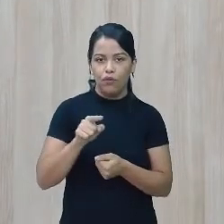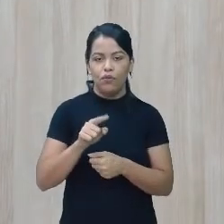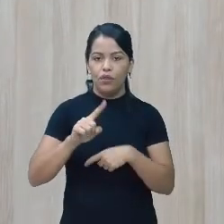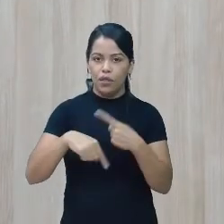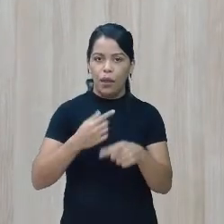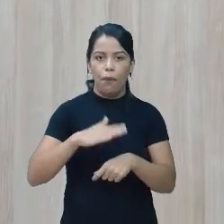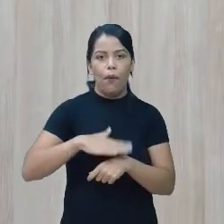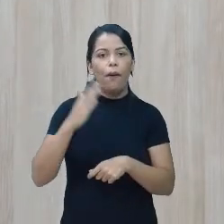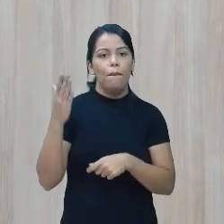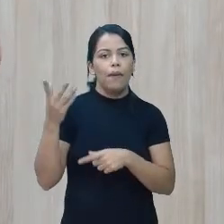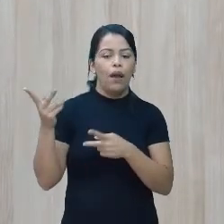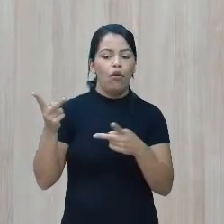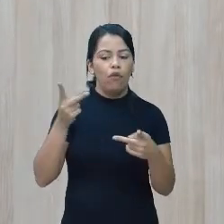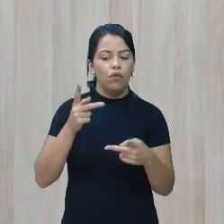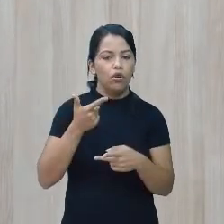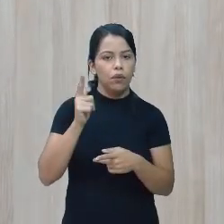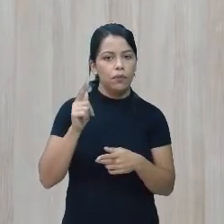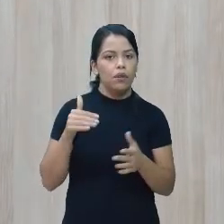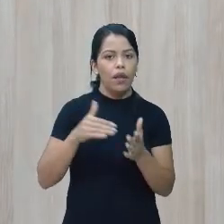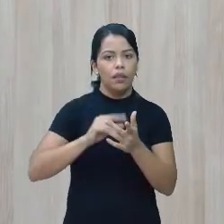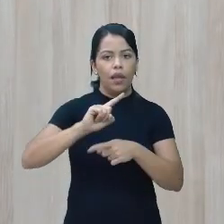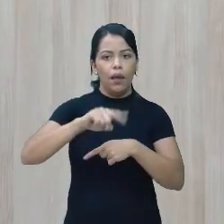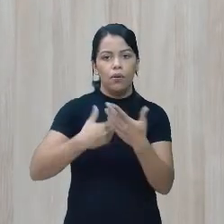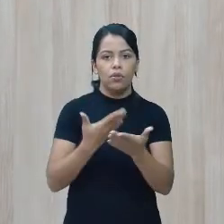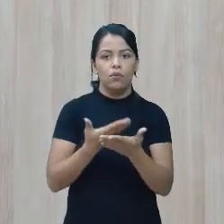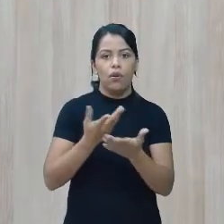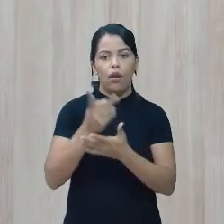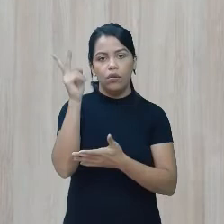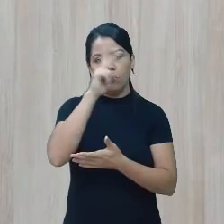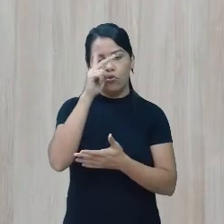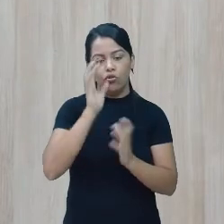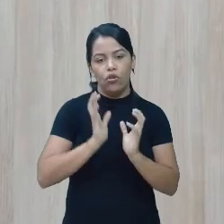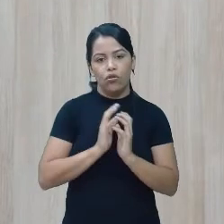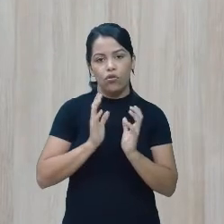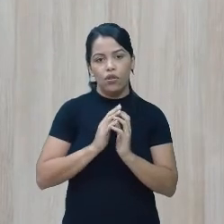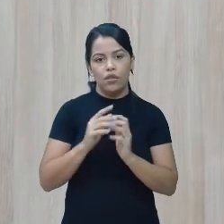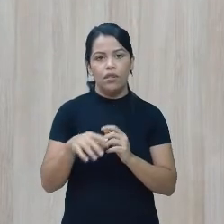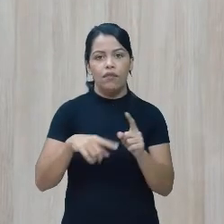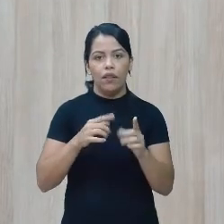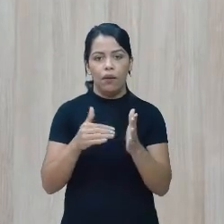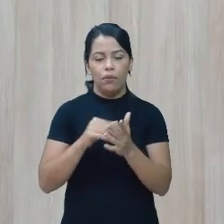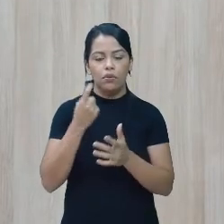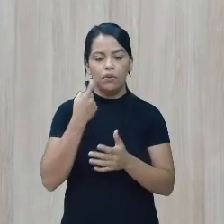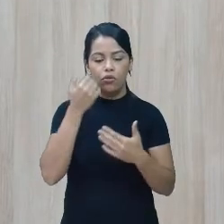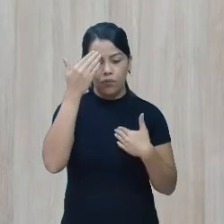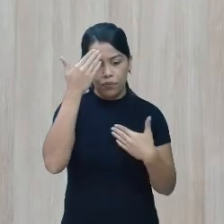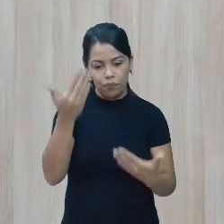participação, tá? Então, até a próxima aula de História do Recife, a gente se vê na próxima sexta-feira. Obrigado!